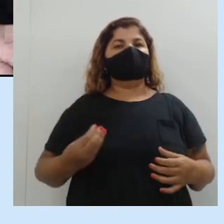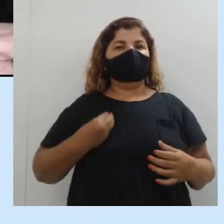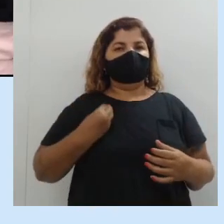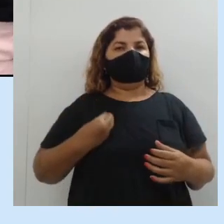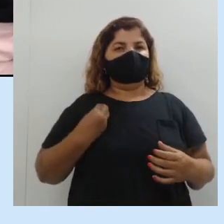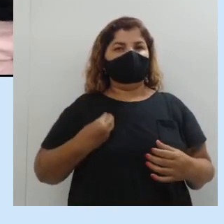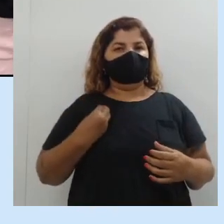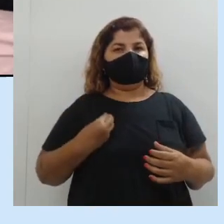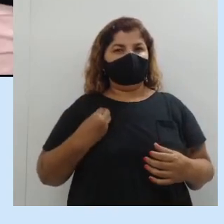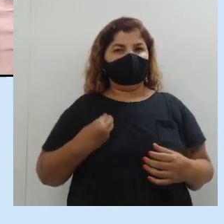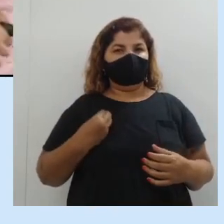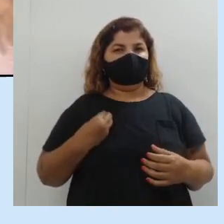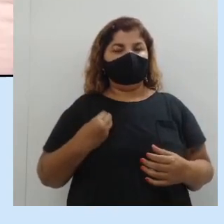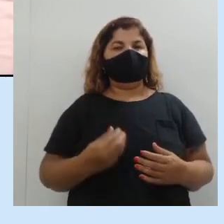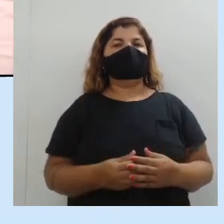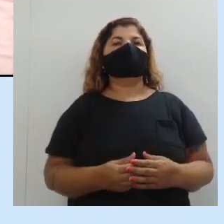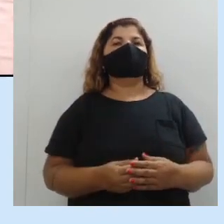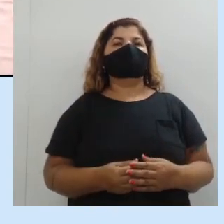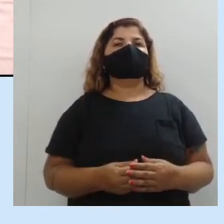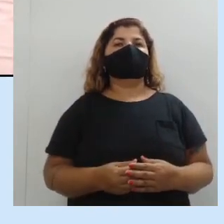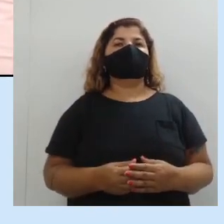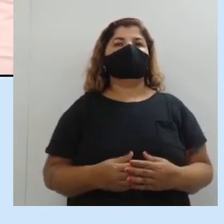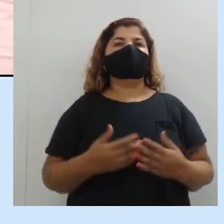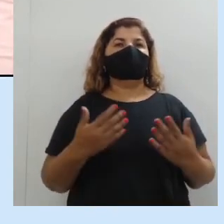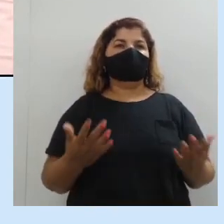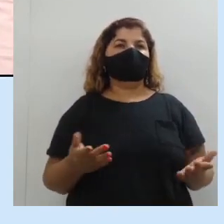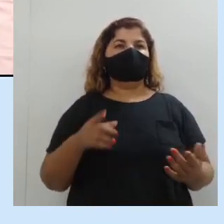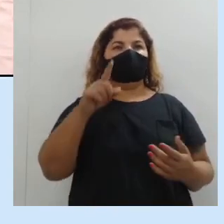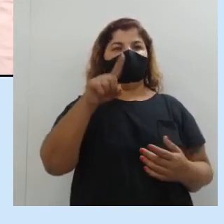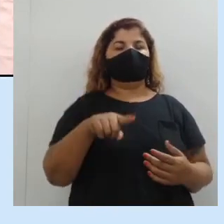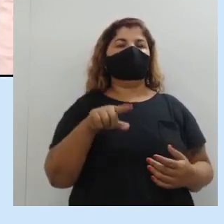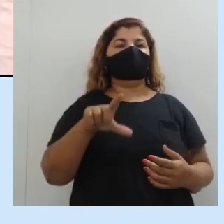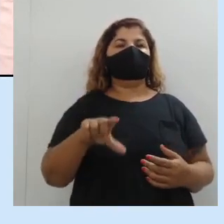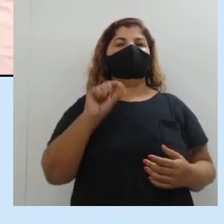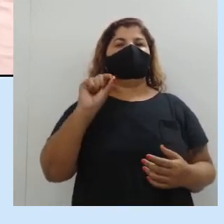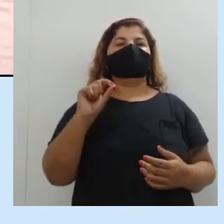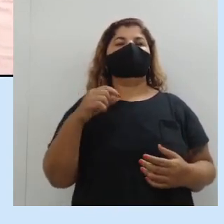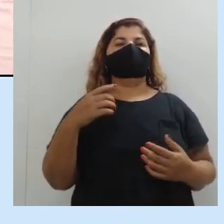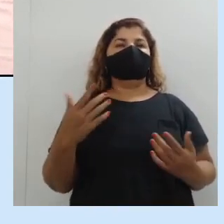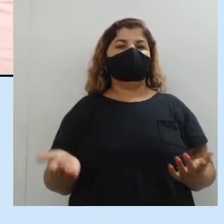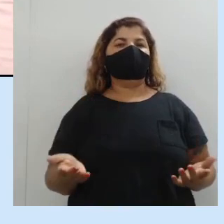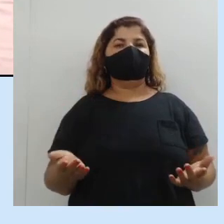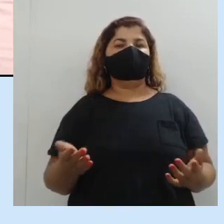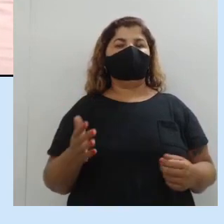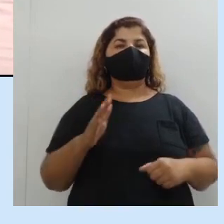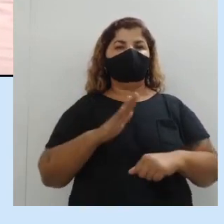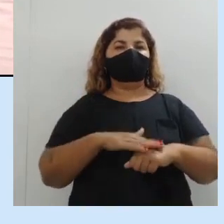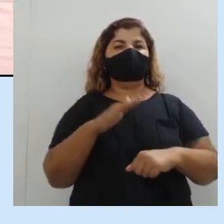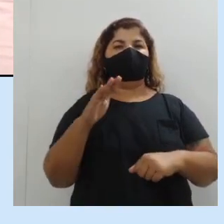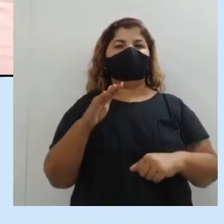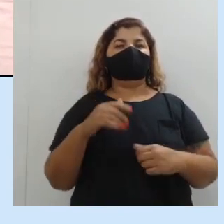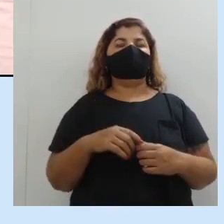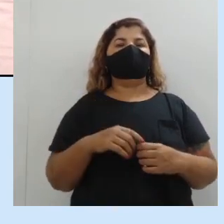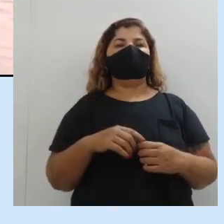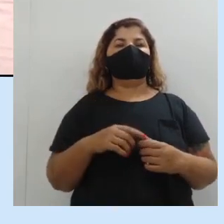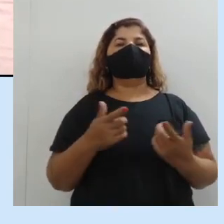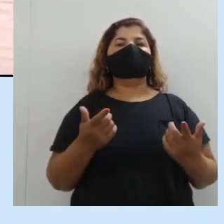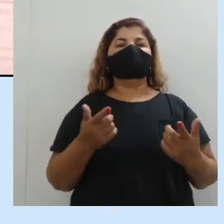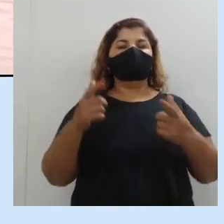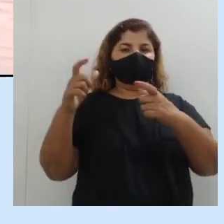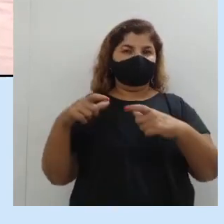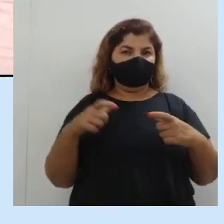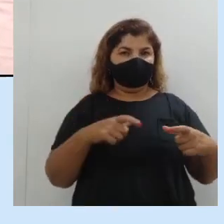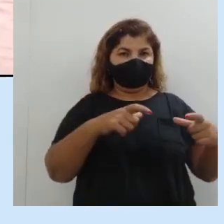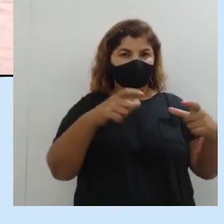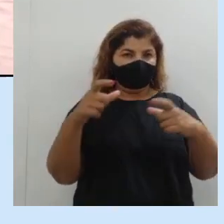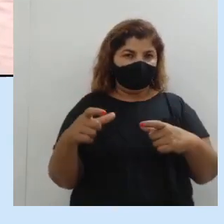tá? Qual é a alternativa aí que fala justamente da questão dos espaços